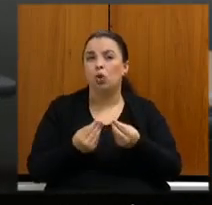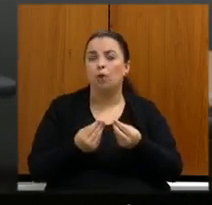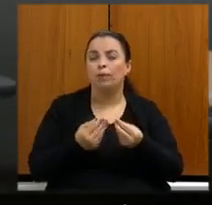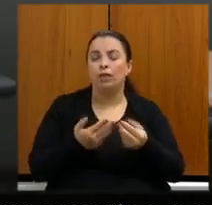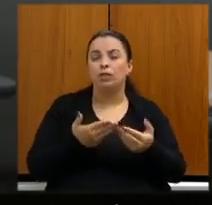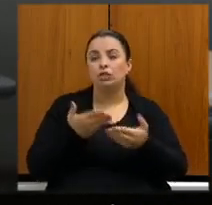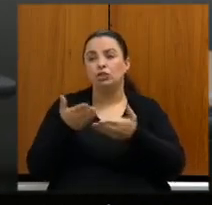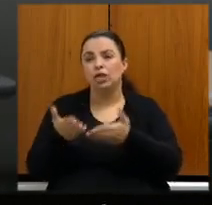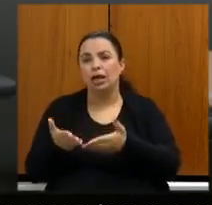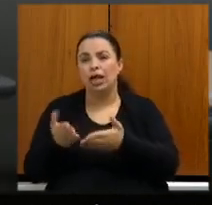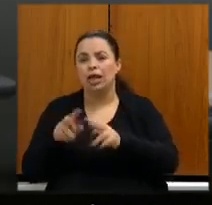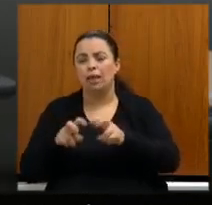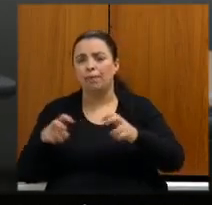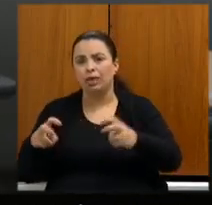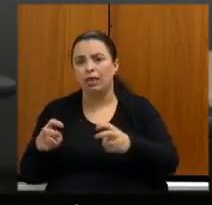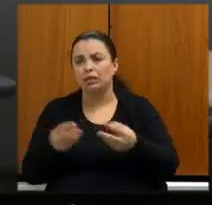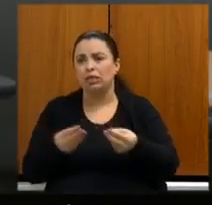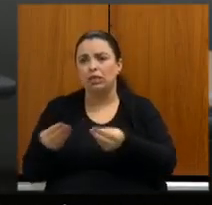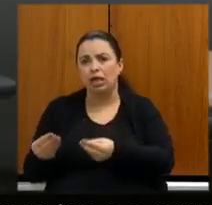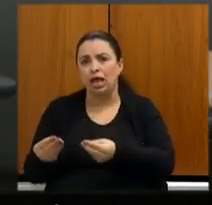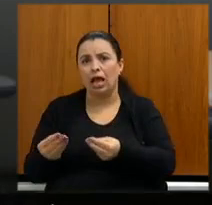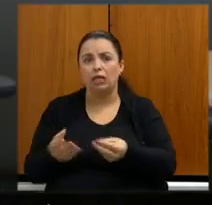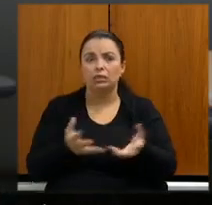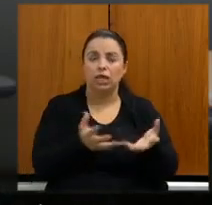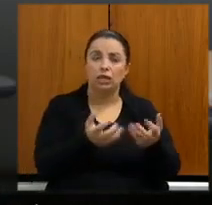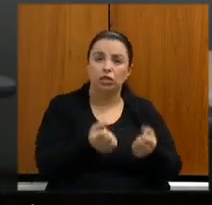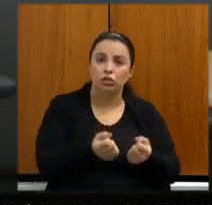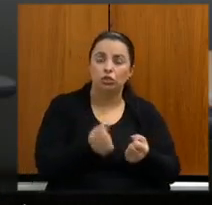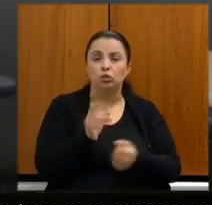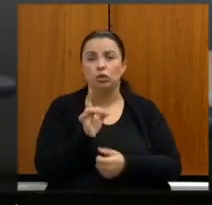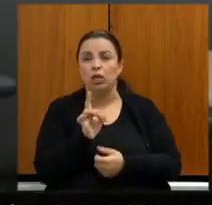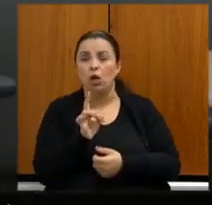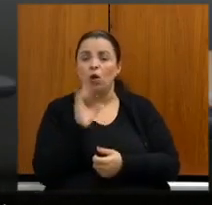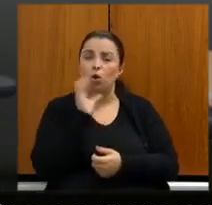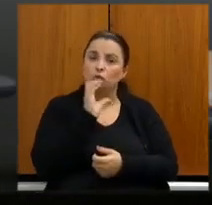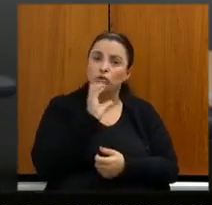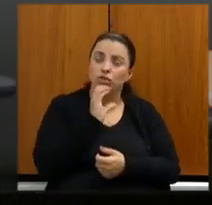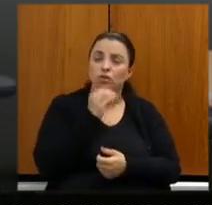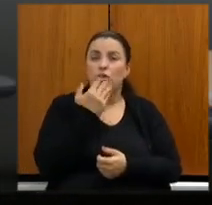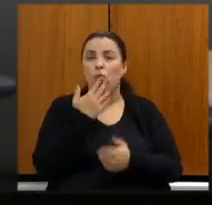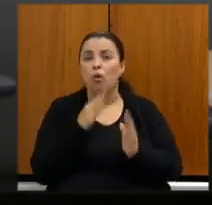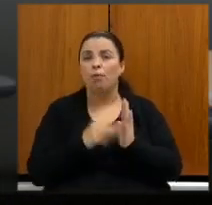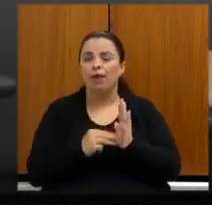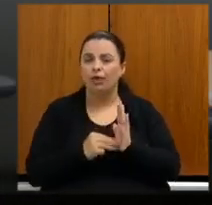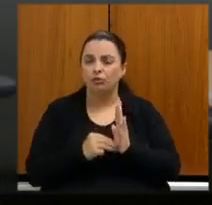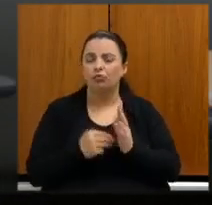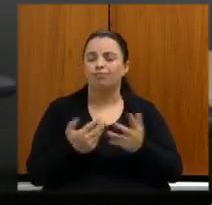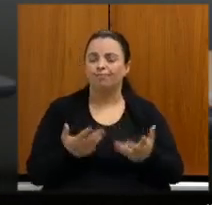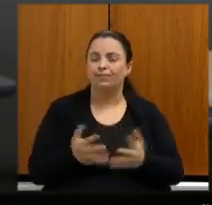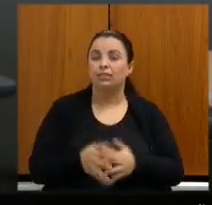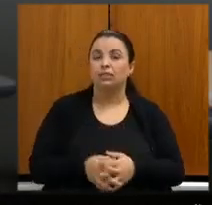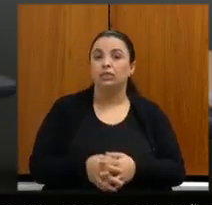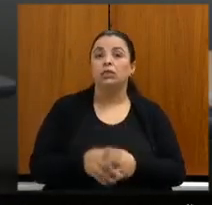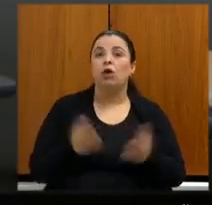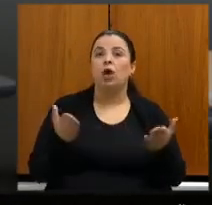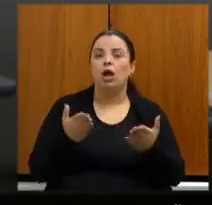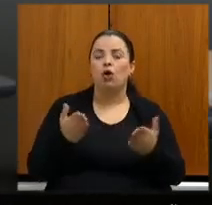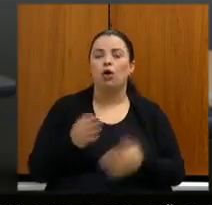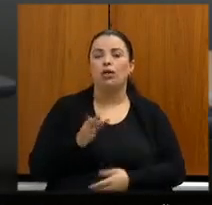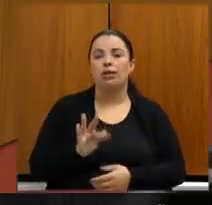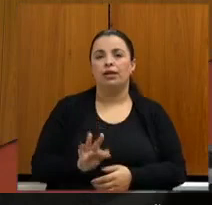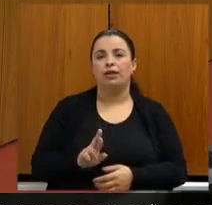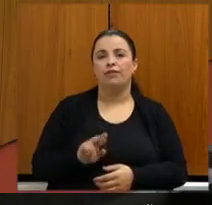mesa ser atendido às urgências o método é isso vou passar a palavra agora para o frei gilvander